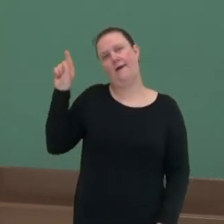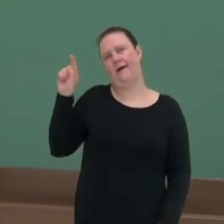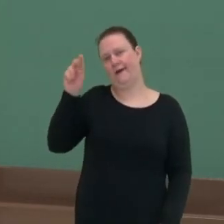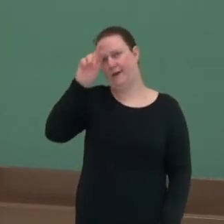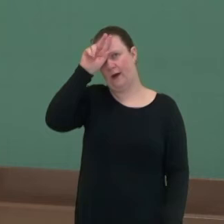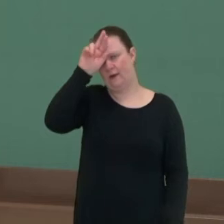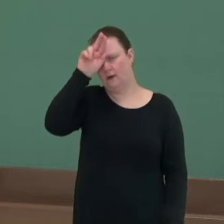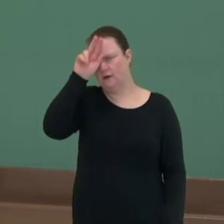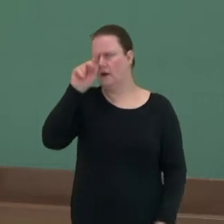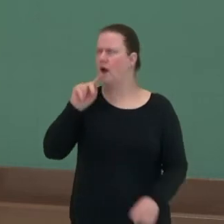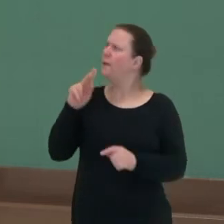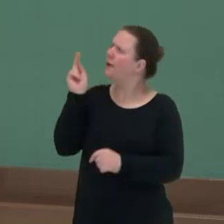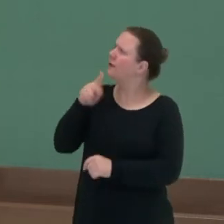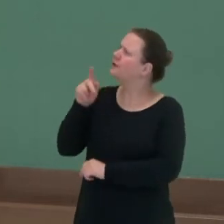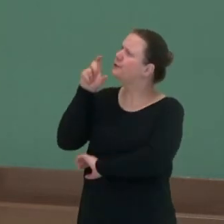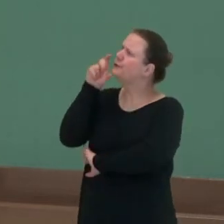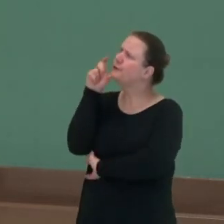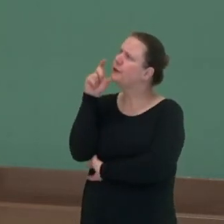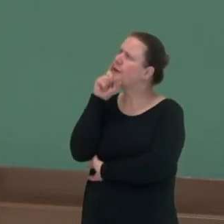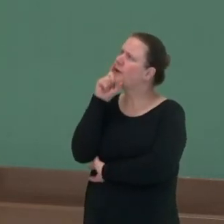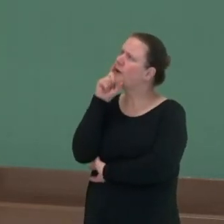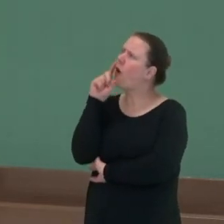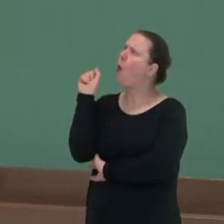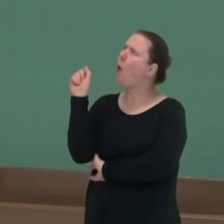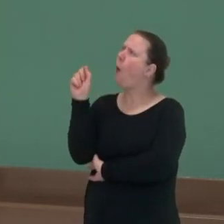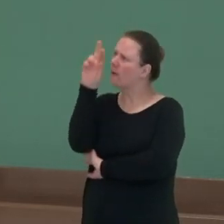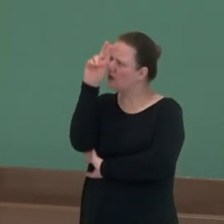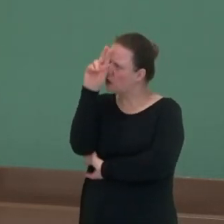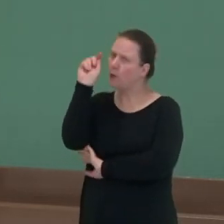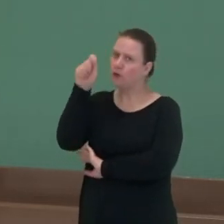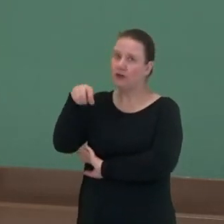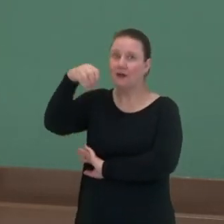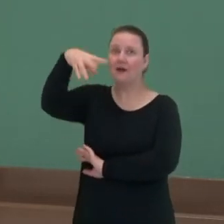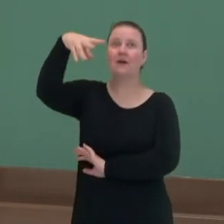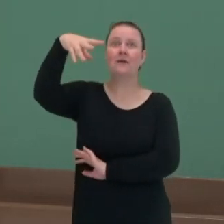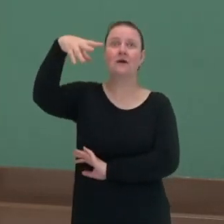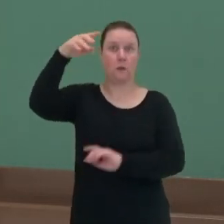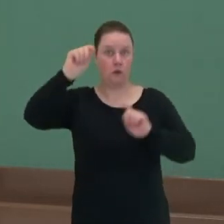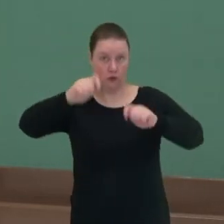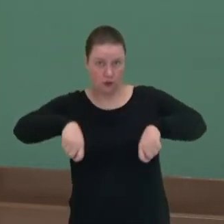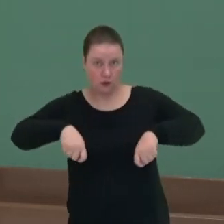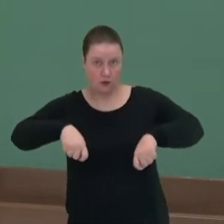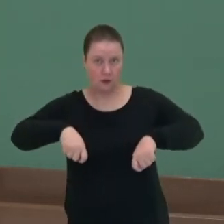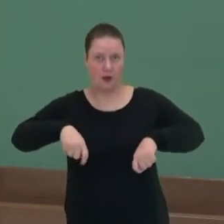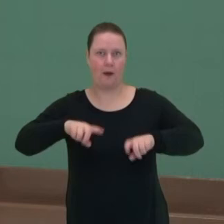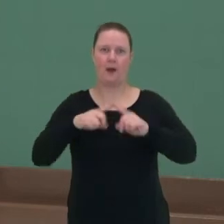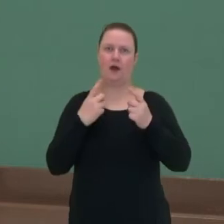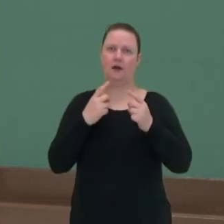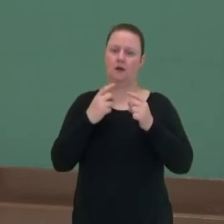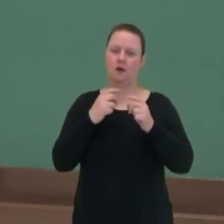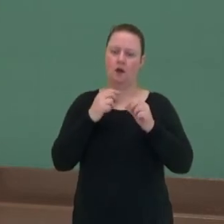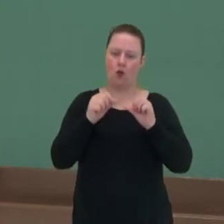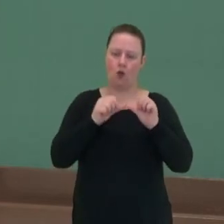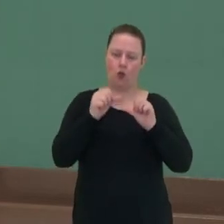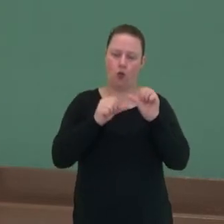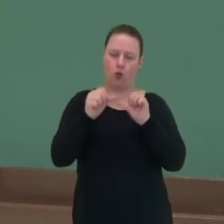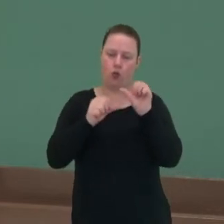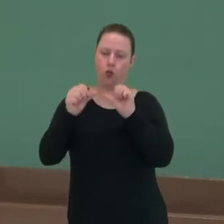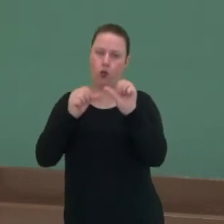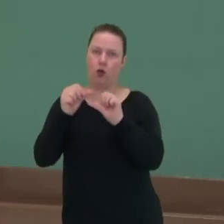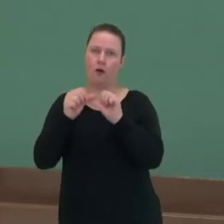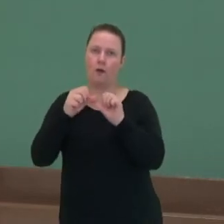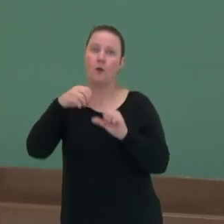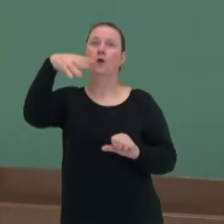pensado, mas Fabiano, o vagalume poderia ser a lâmpada. Ele gera essa energia para fazer